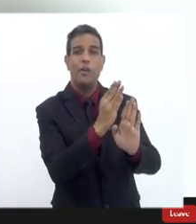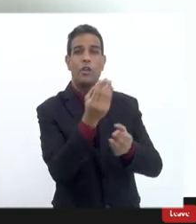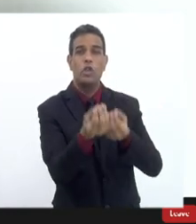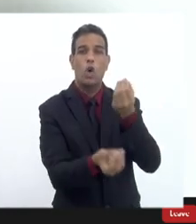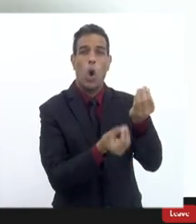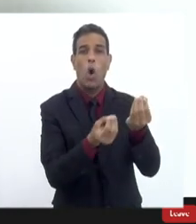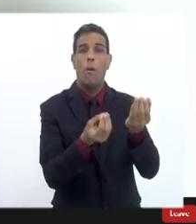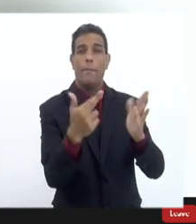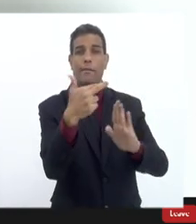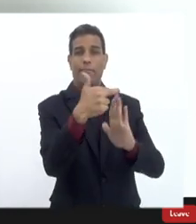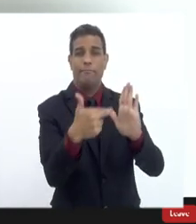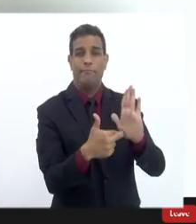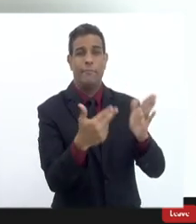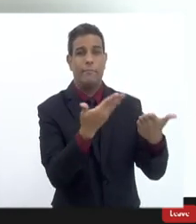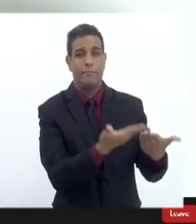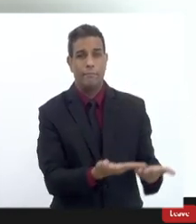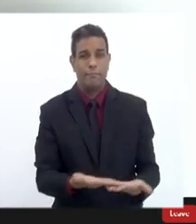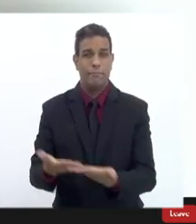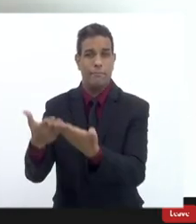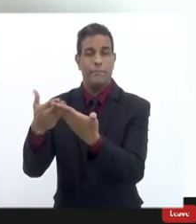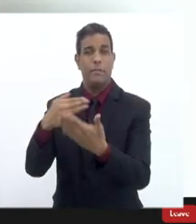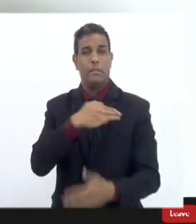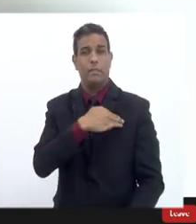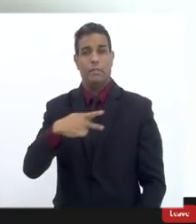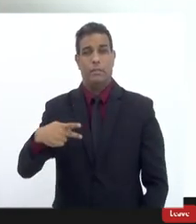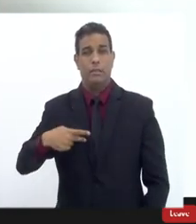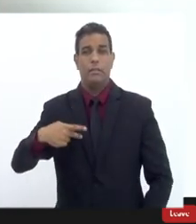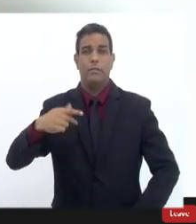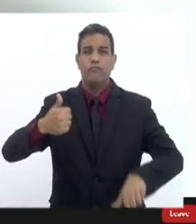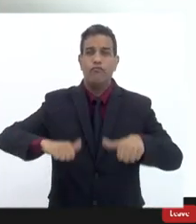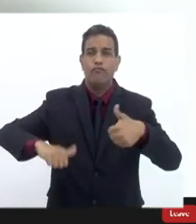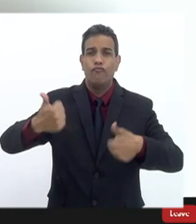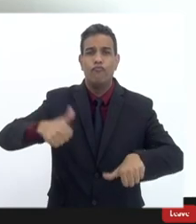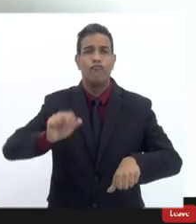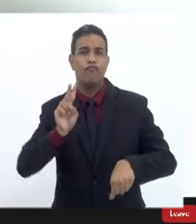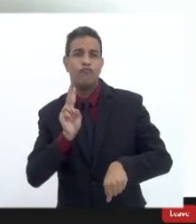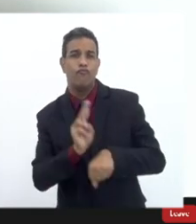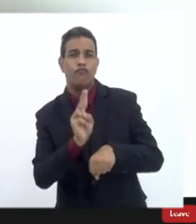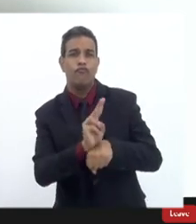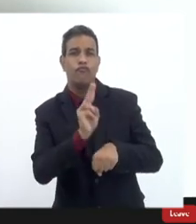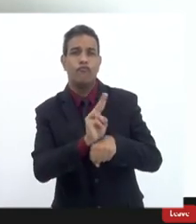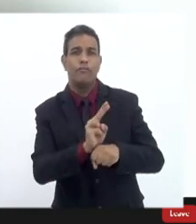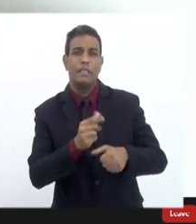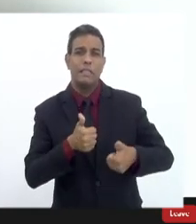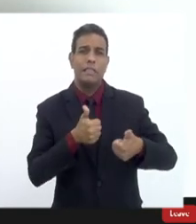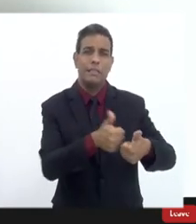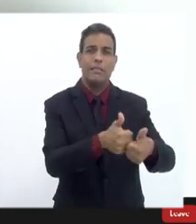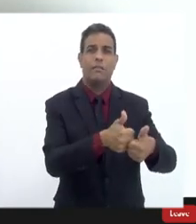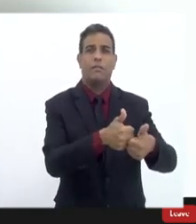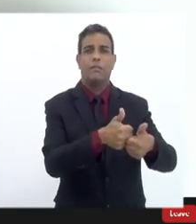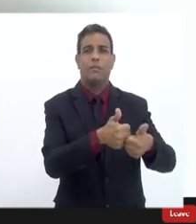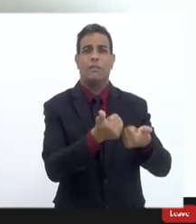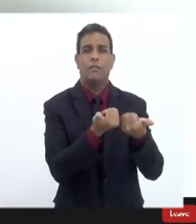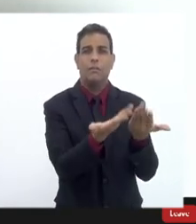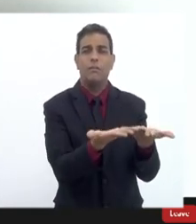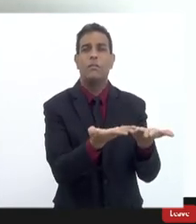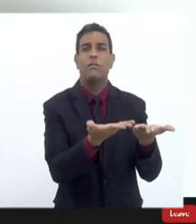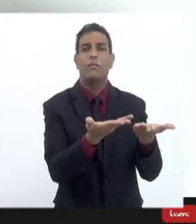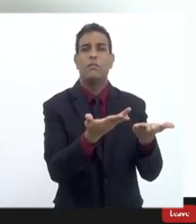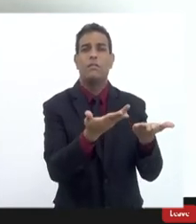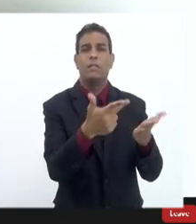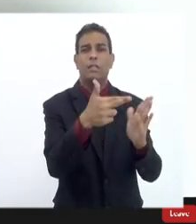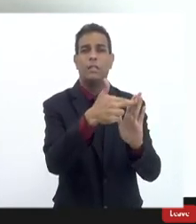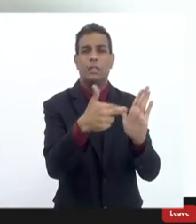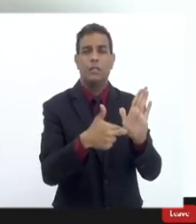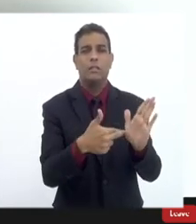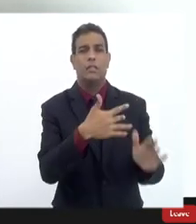essa documentação ela é encaminhada segundo a promotoria, que fiscaliza o cumprimento dos protocolos. Isso segue dessa forma, o